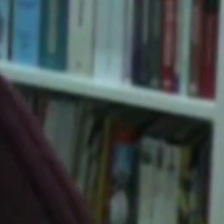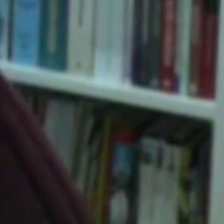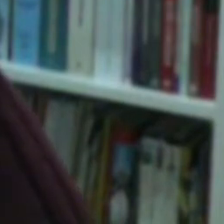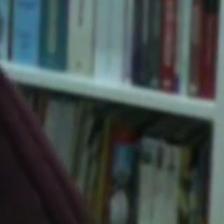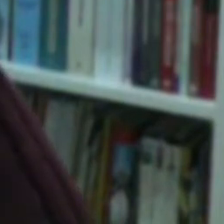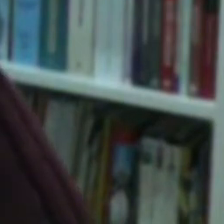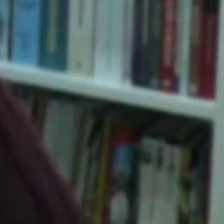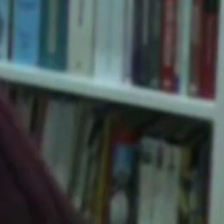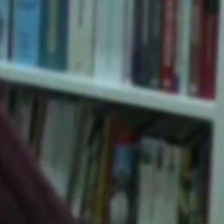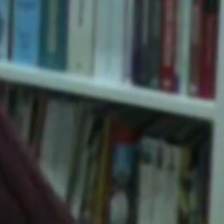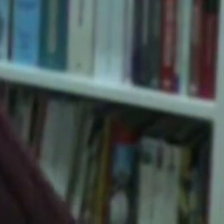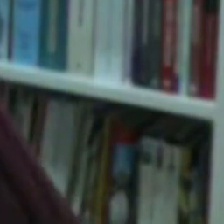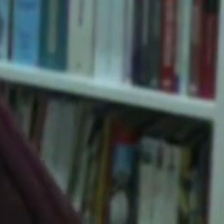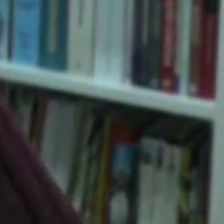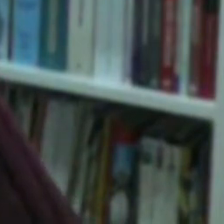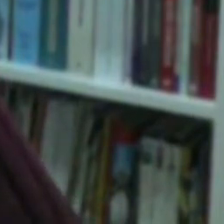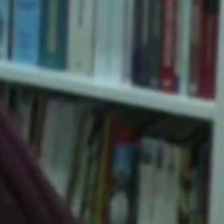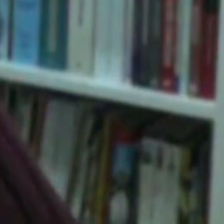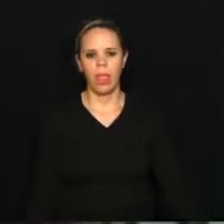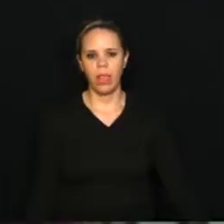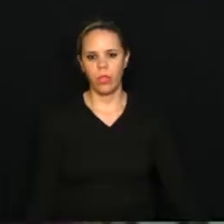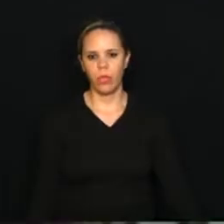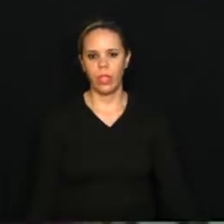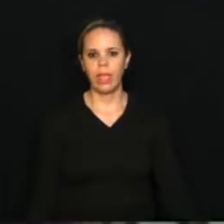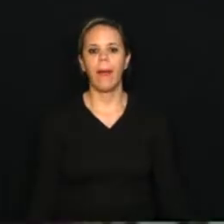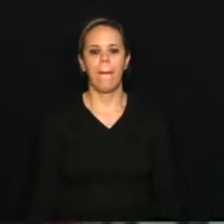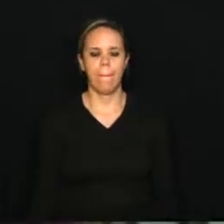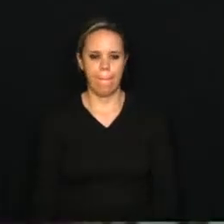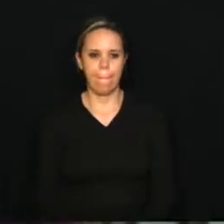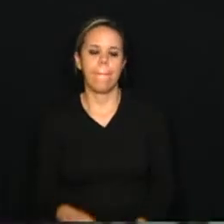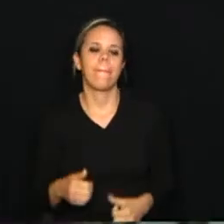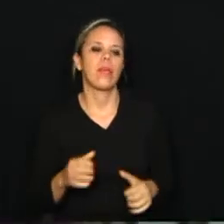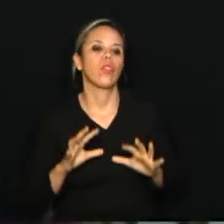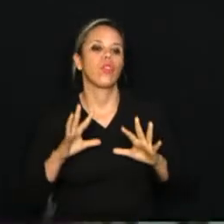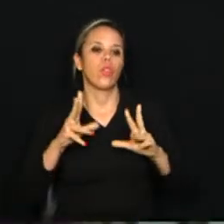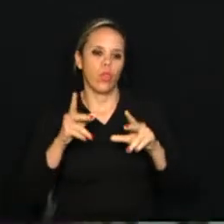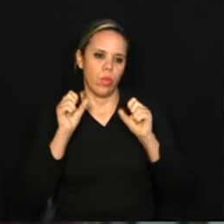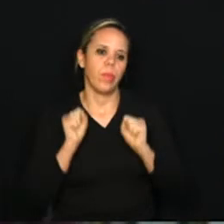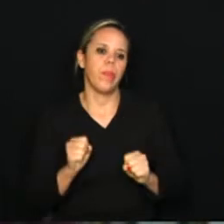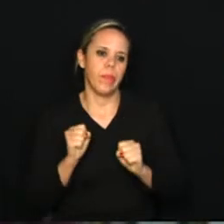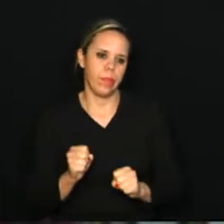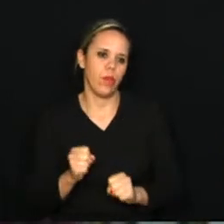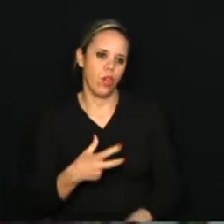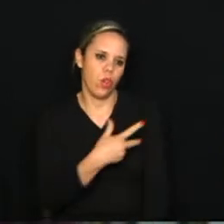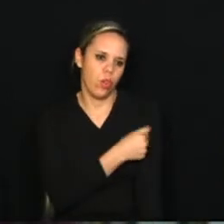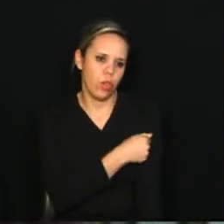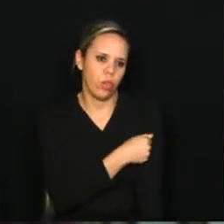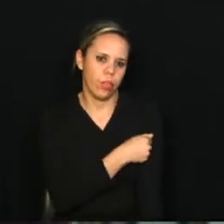de 18 anos, então todos eles podem tomar a vacina. Já estão